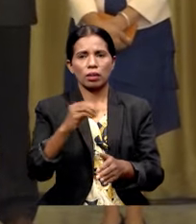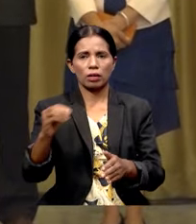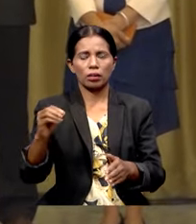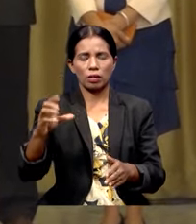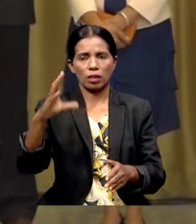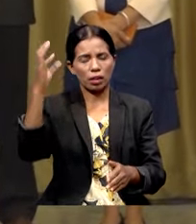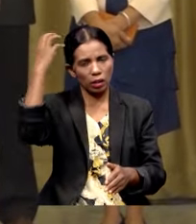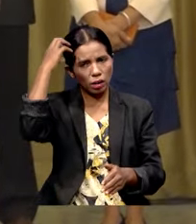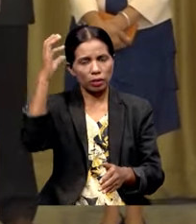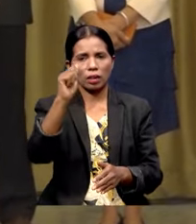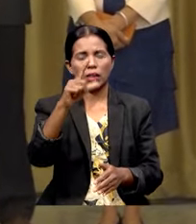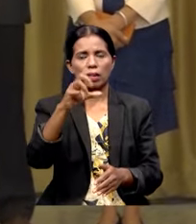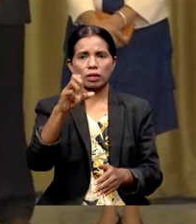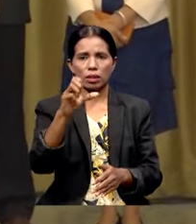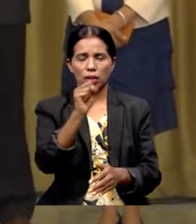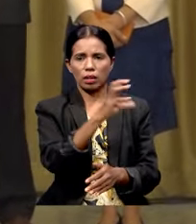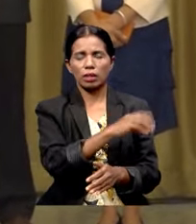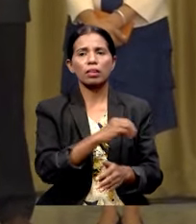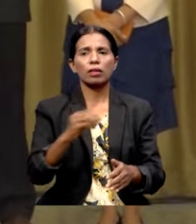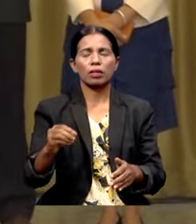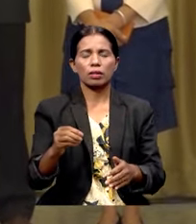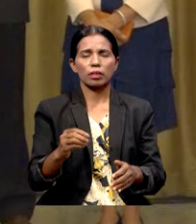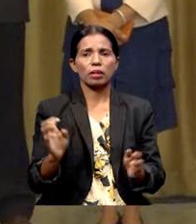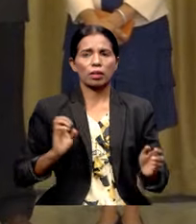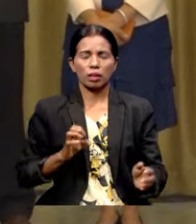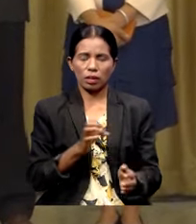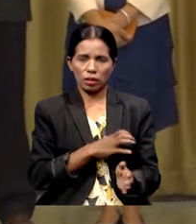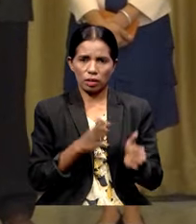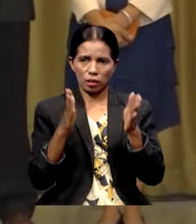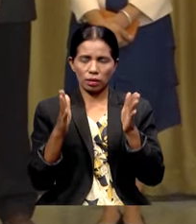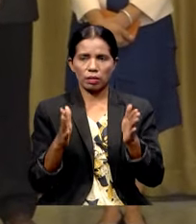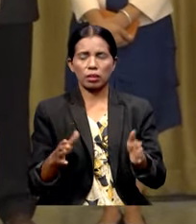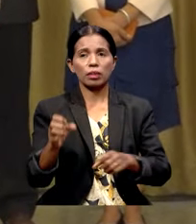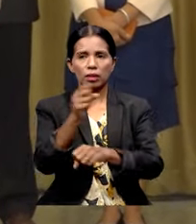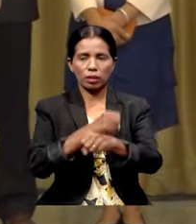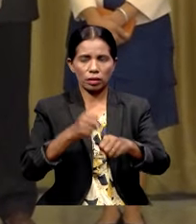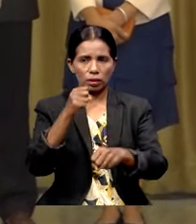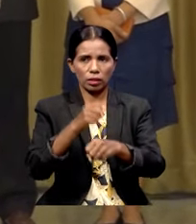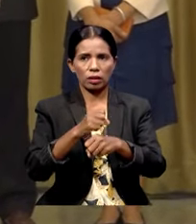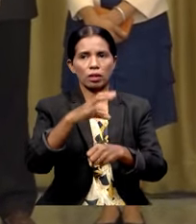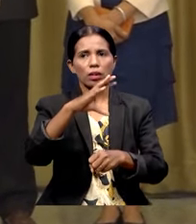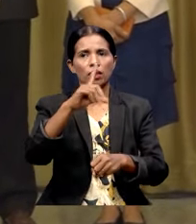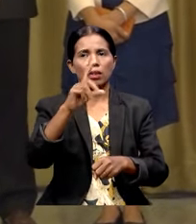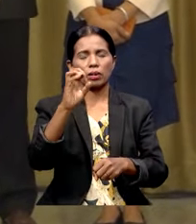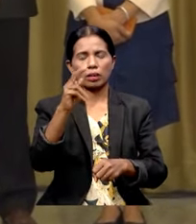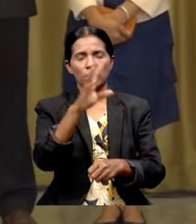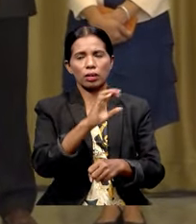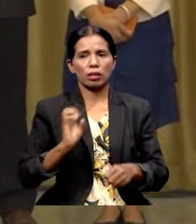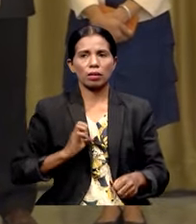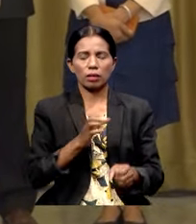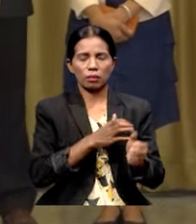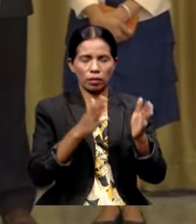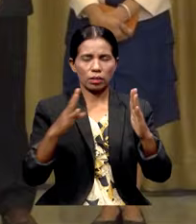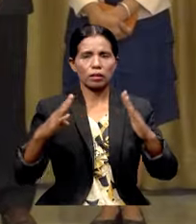Laos, Alexandre Vital da Cruz Araújo Tillman, embaixador República Singapura, Nocloe Dindo, embaixadora da Estado